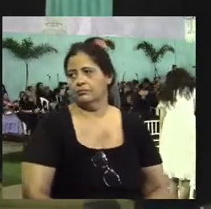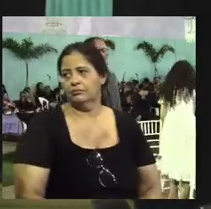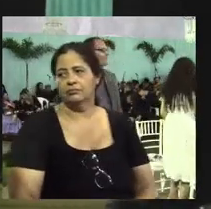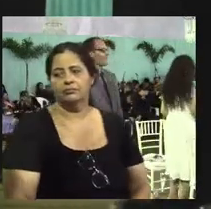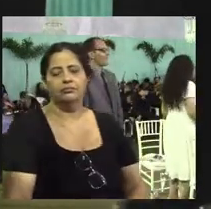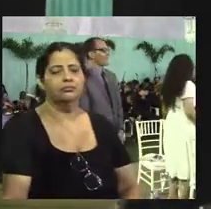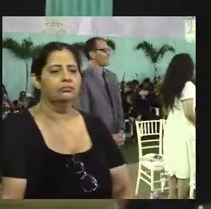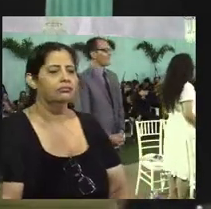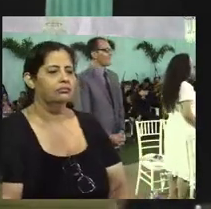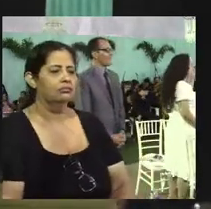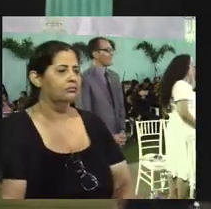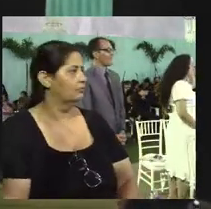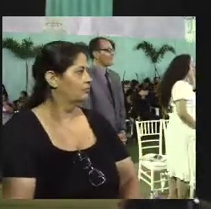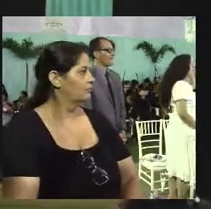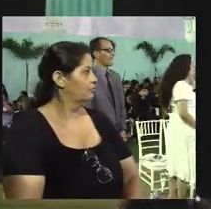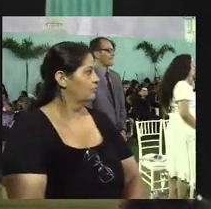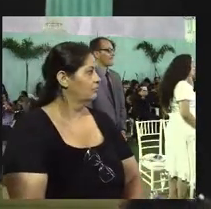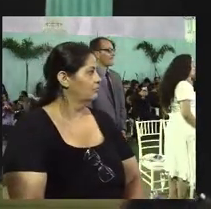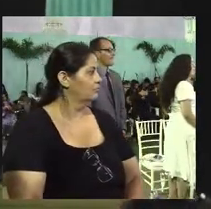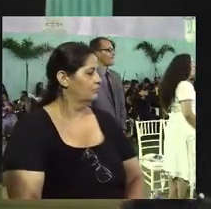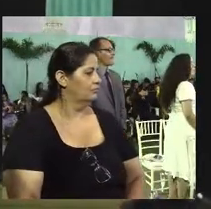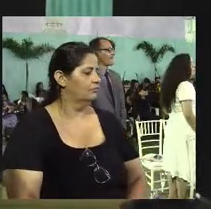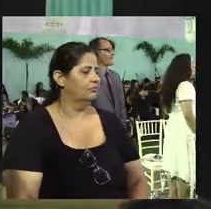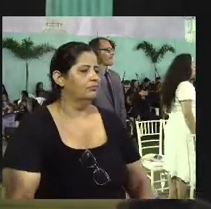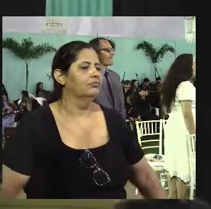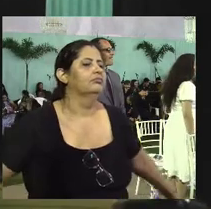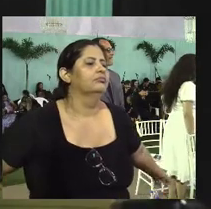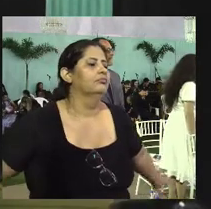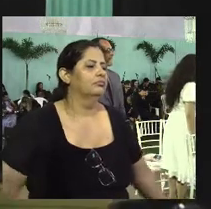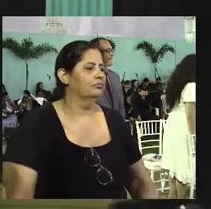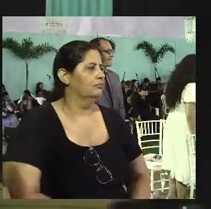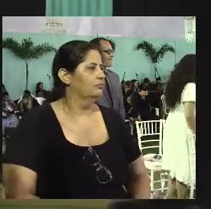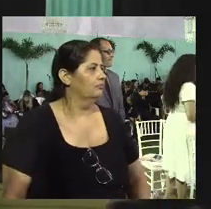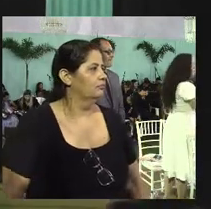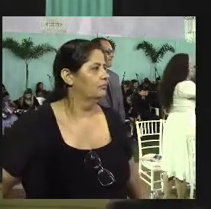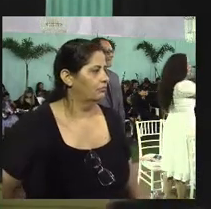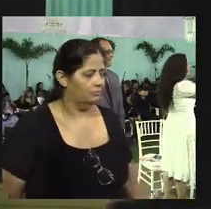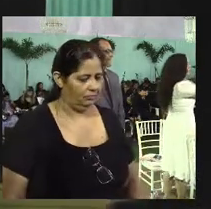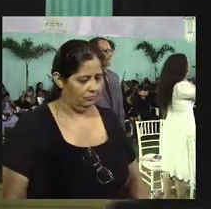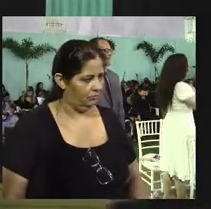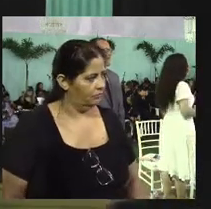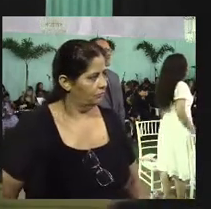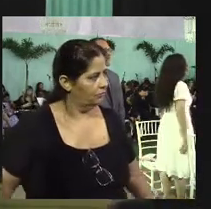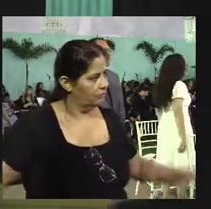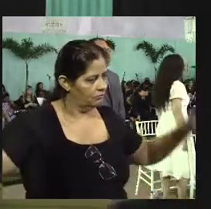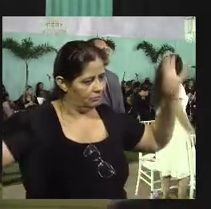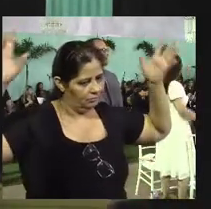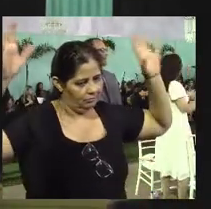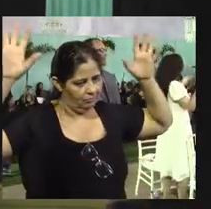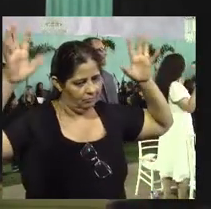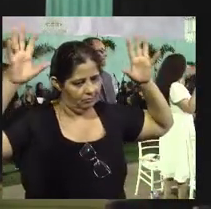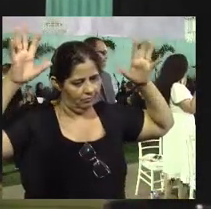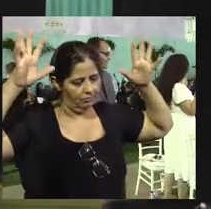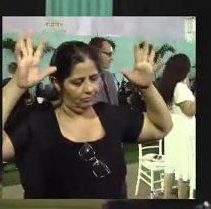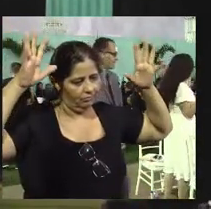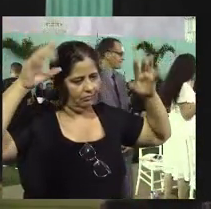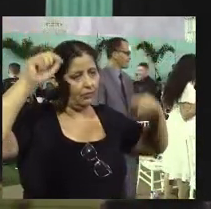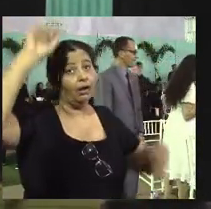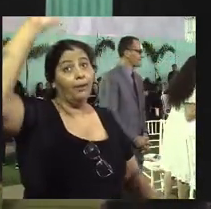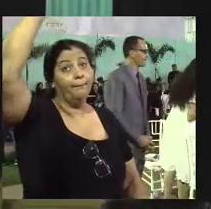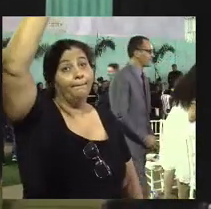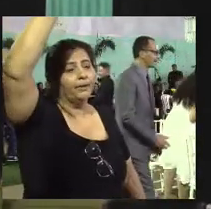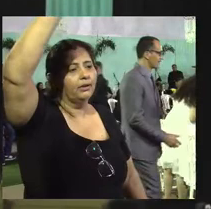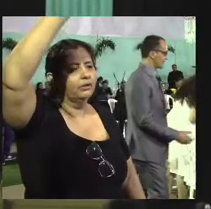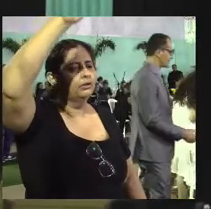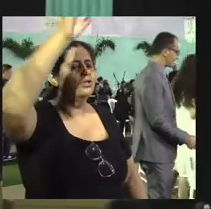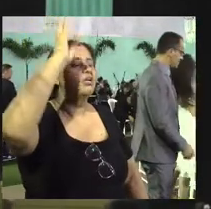mãozinha dele e o Armando Filho vai cantar aqui o último louvor que a gente tem que viajar se não perde o voo isso levante a mãozinha levante Diga para o